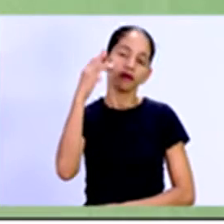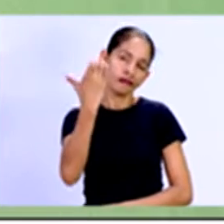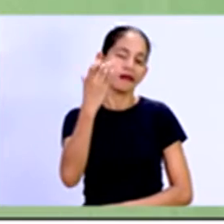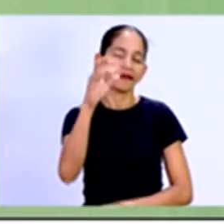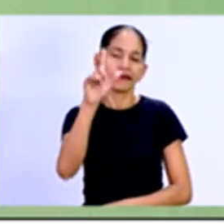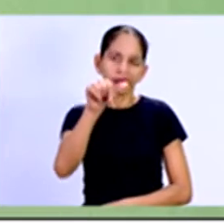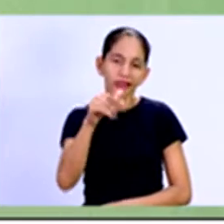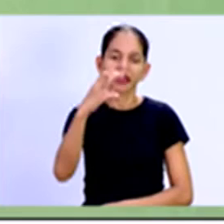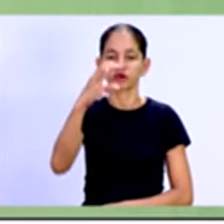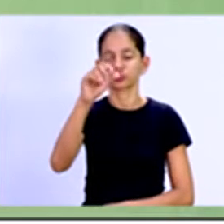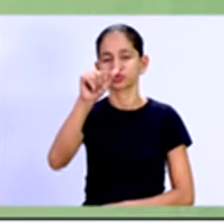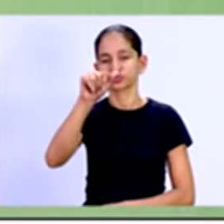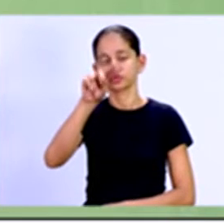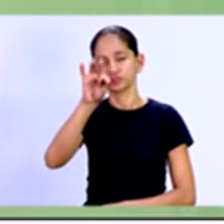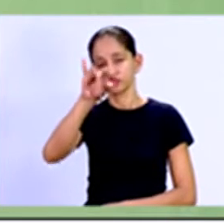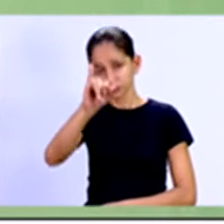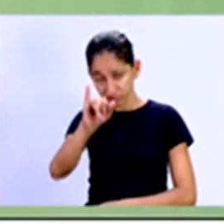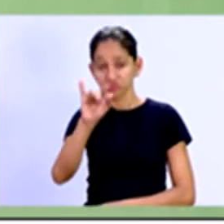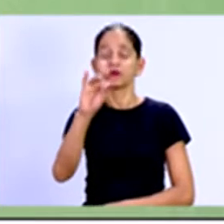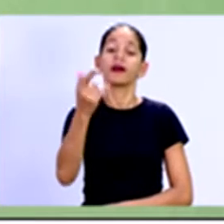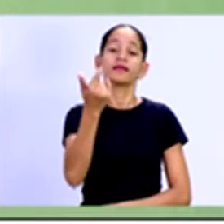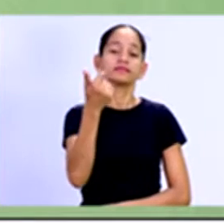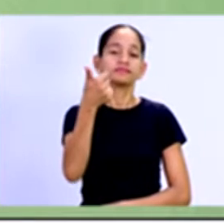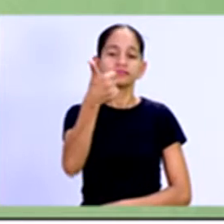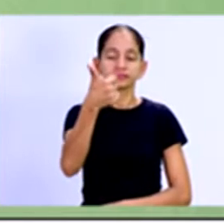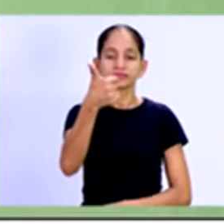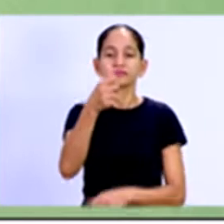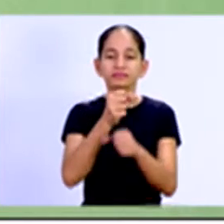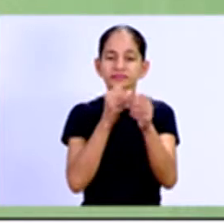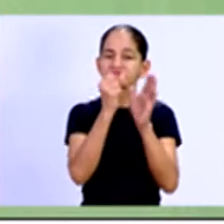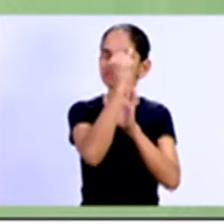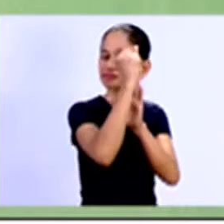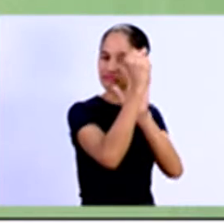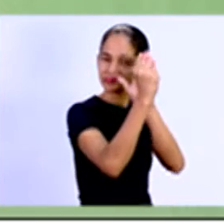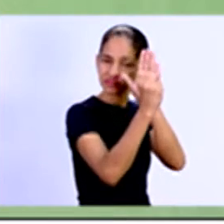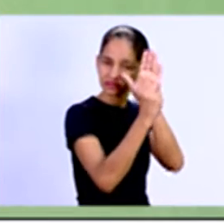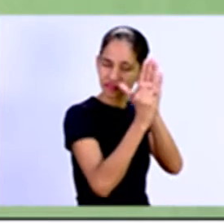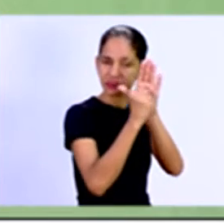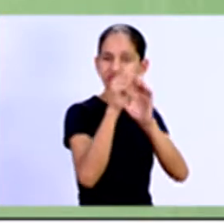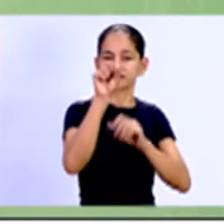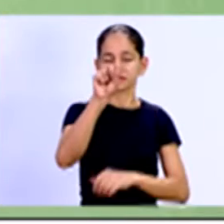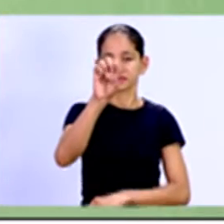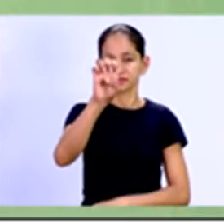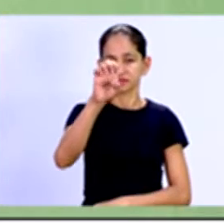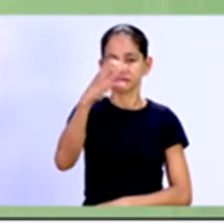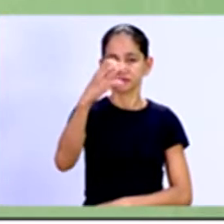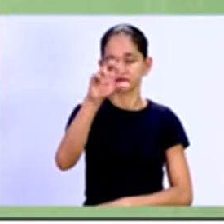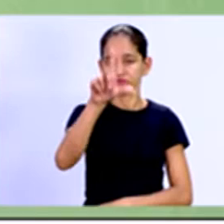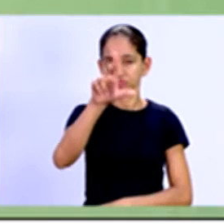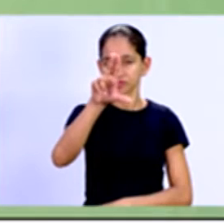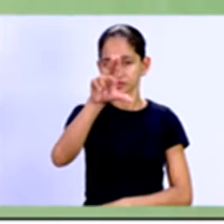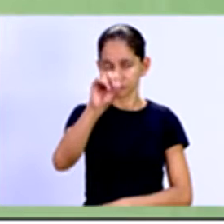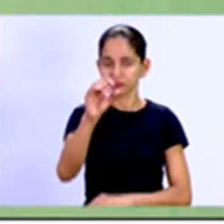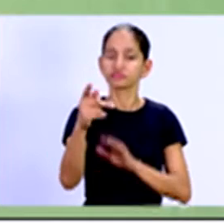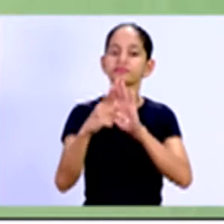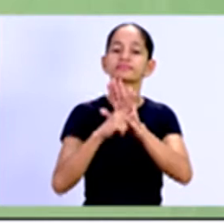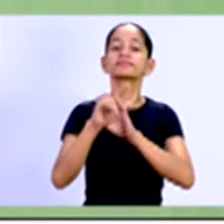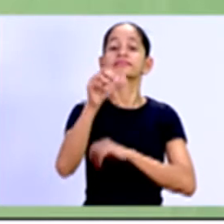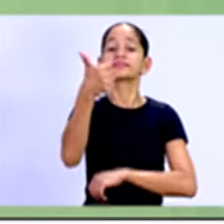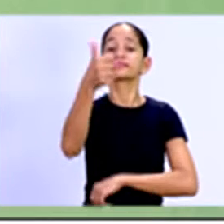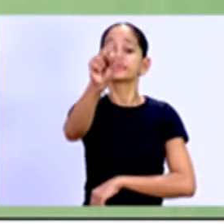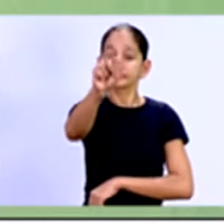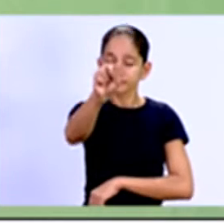Foi o filósofo alemão do século XVIII, que é um marco aí na história da filosofia, na história da humanidade,